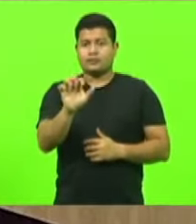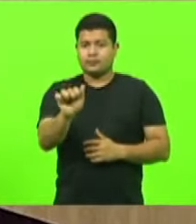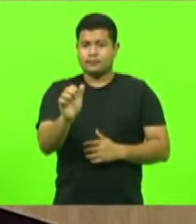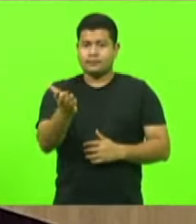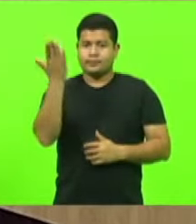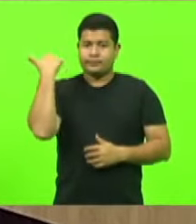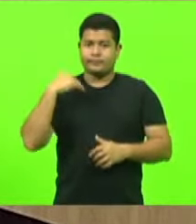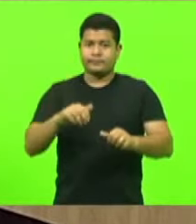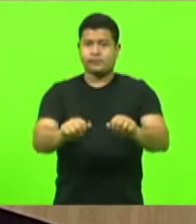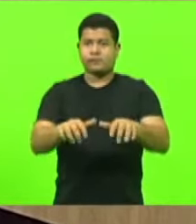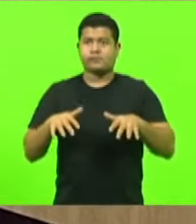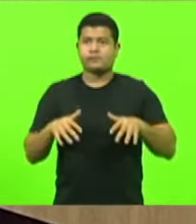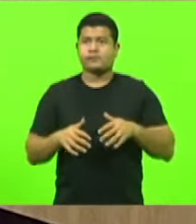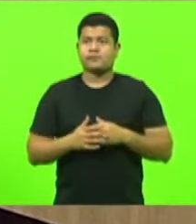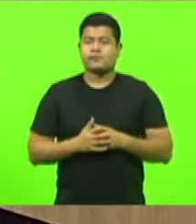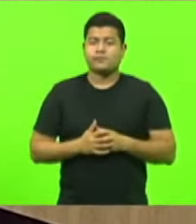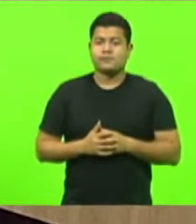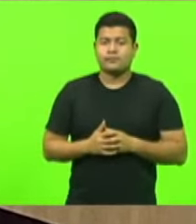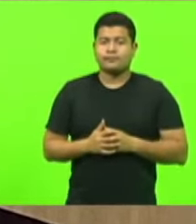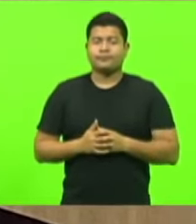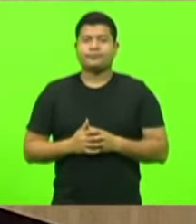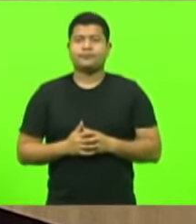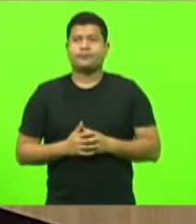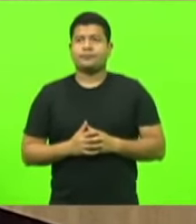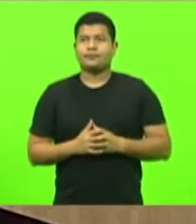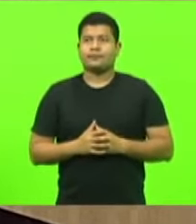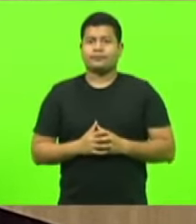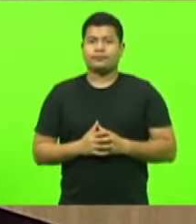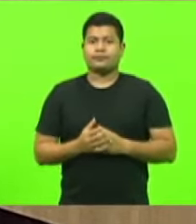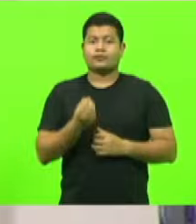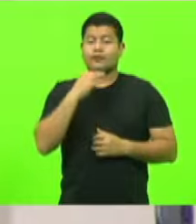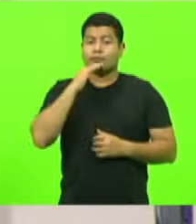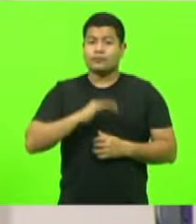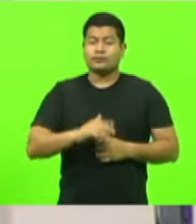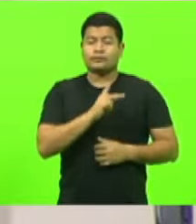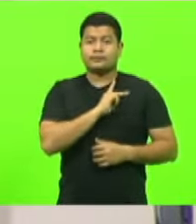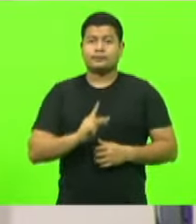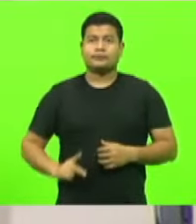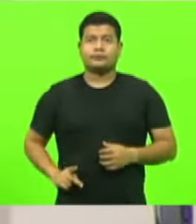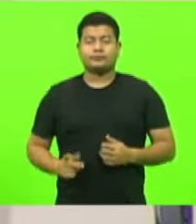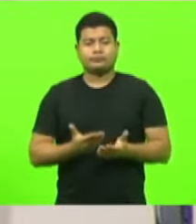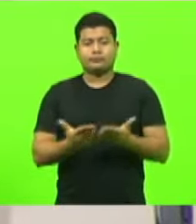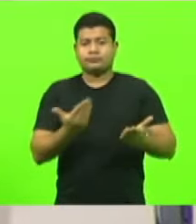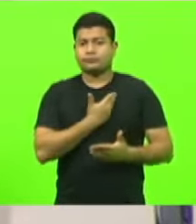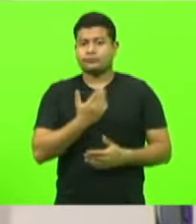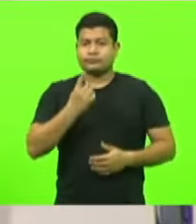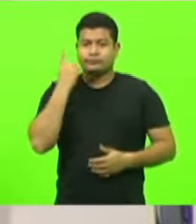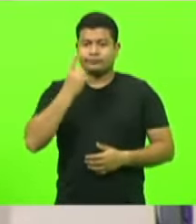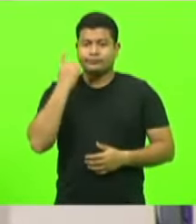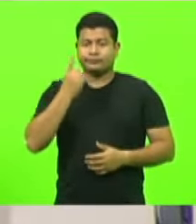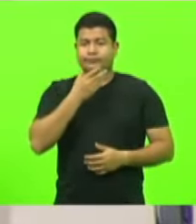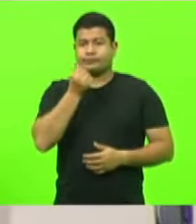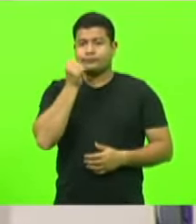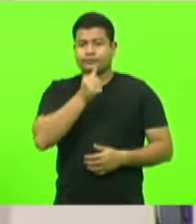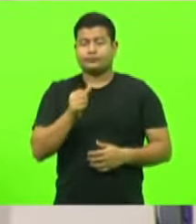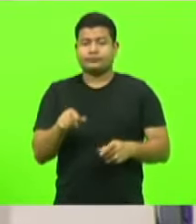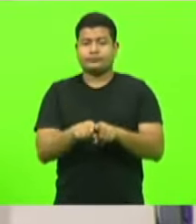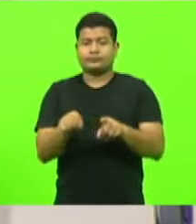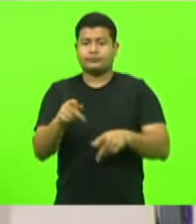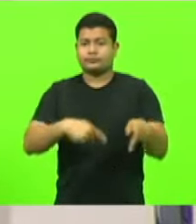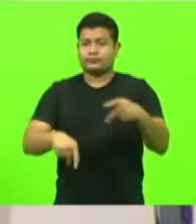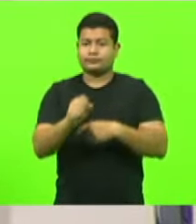ata da sessão anterior. Por favor, deputado. Boa tarde, senhor presidente, colegas deputados, cidadãos catarinenses. Ata